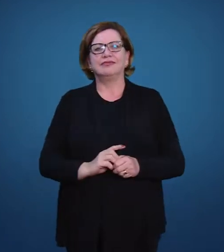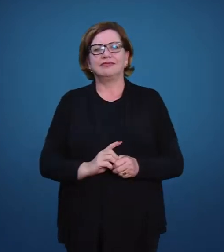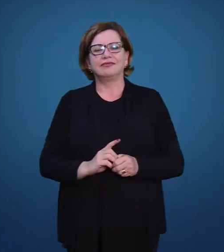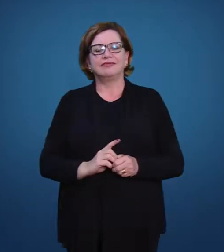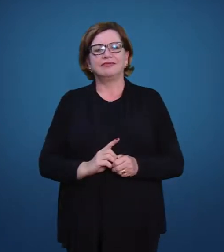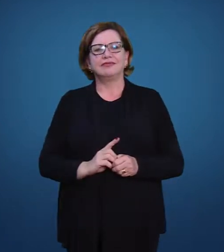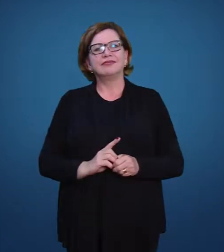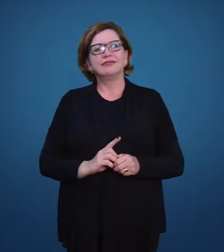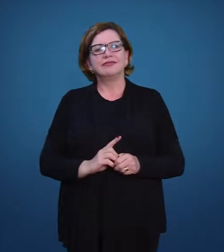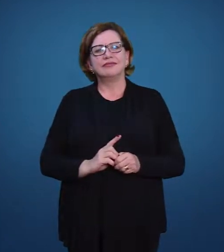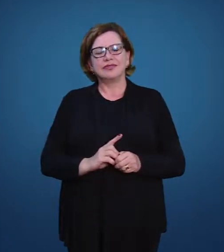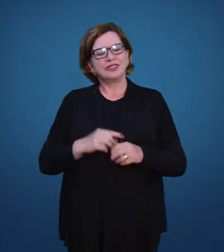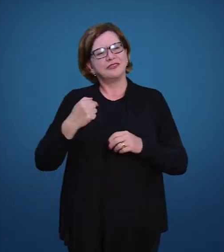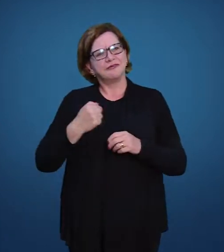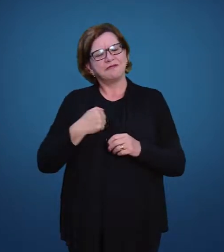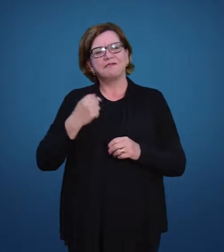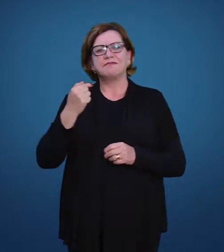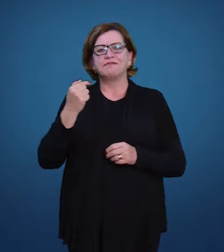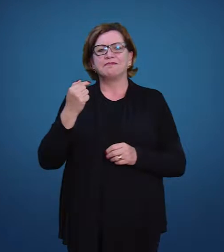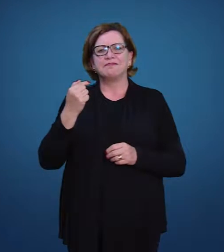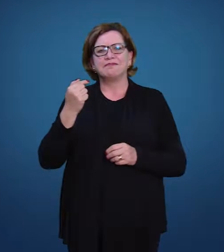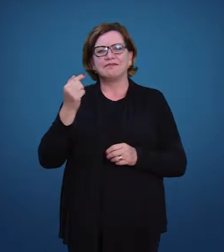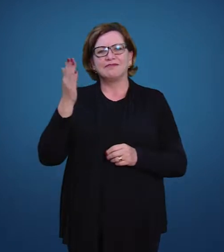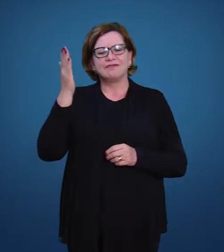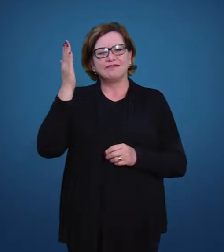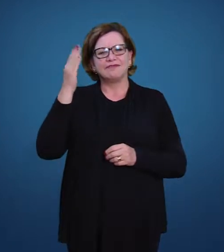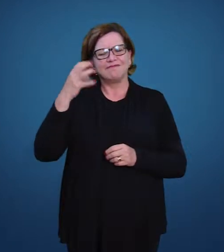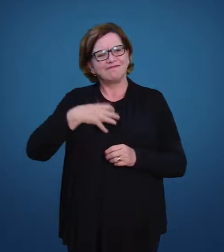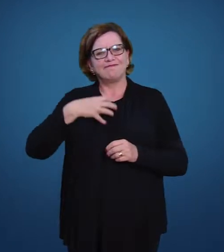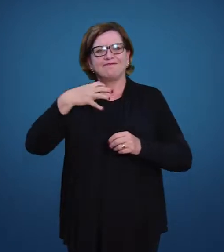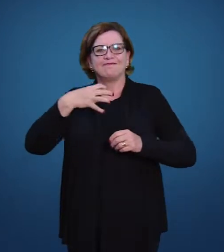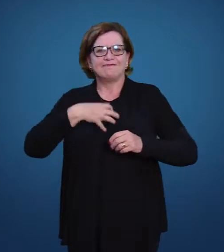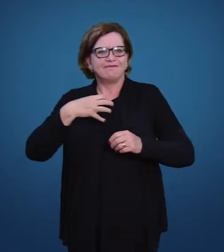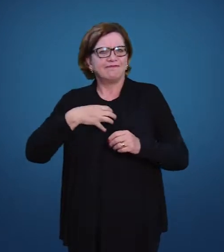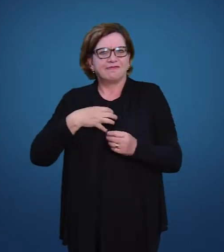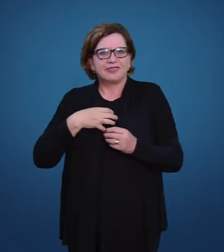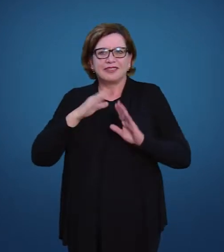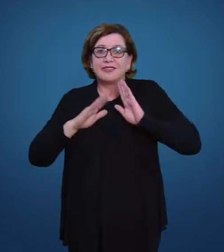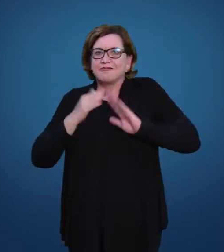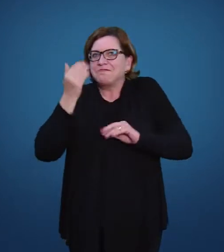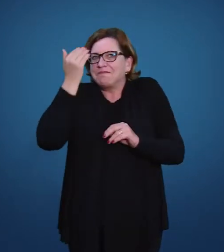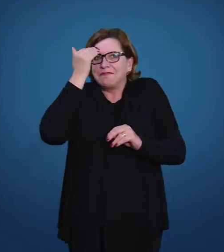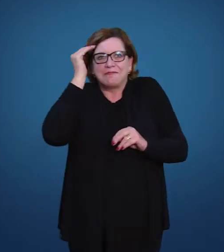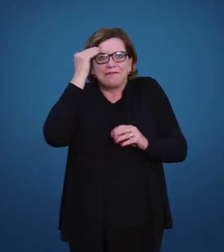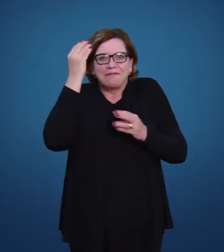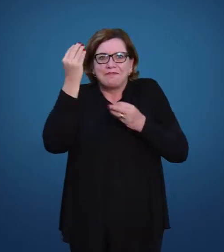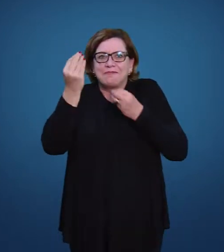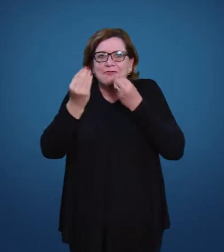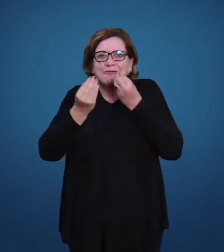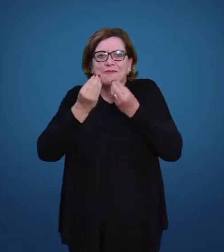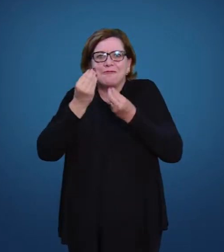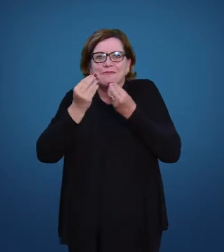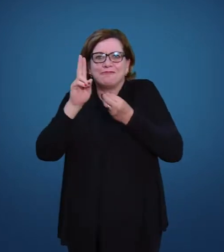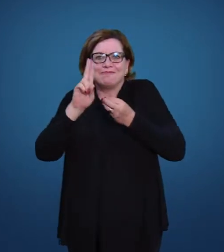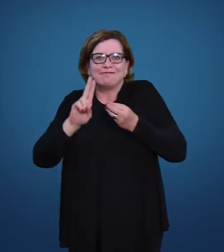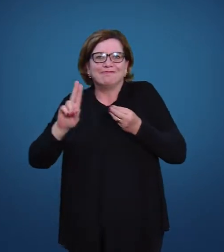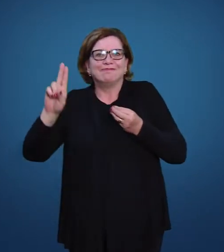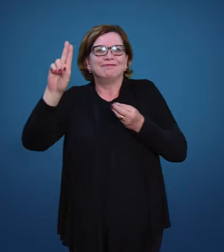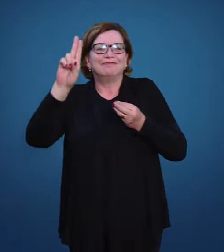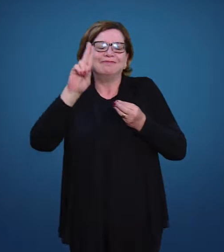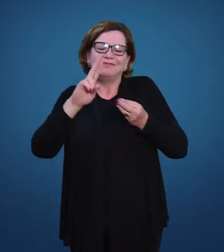e confesso que eu sinto que nós não sabemos exercer plenamente a